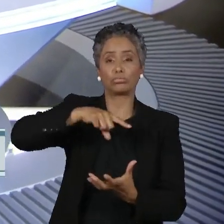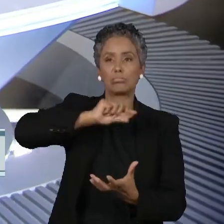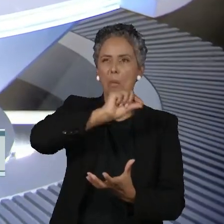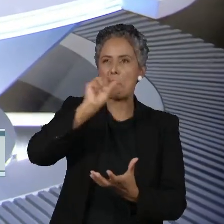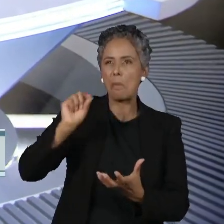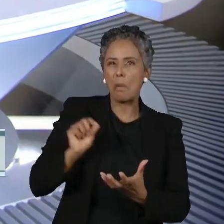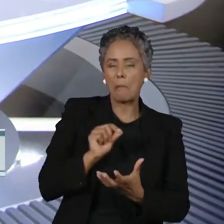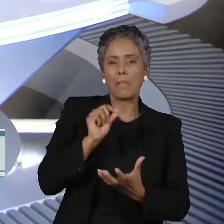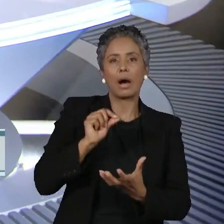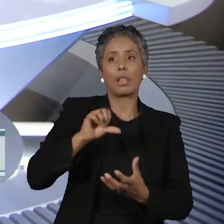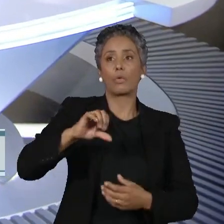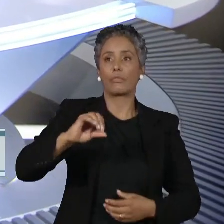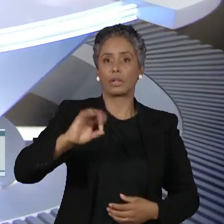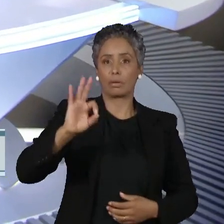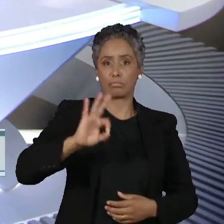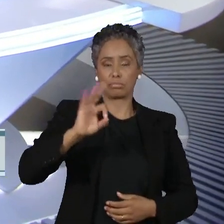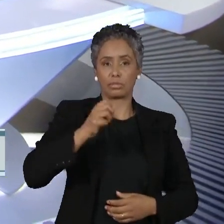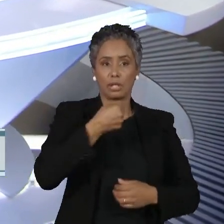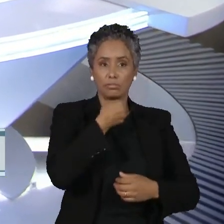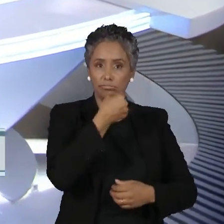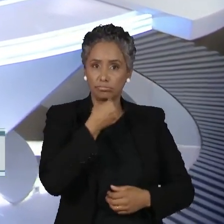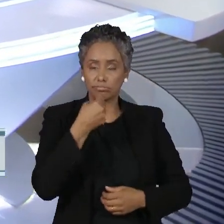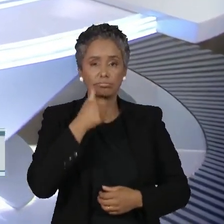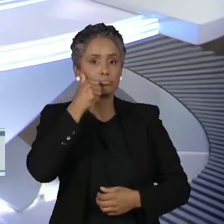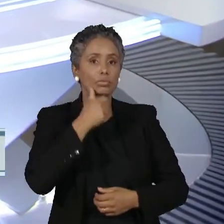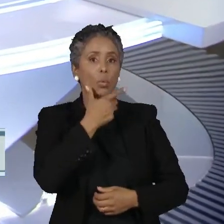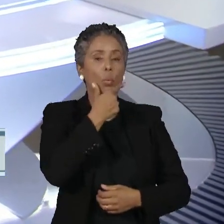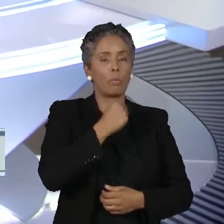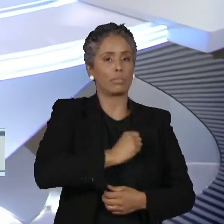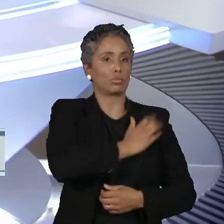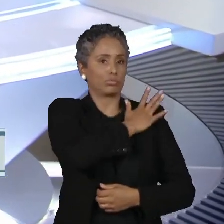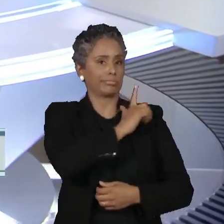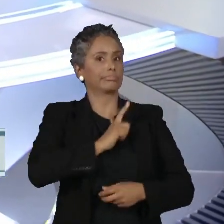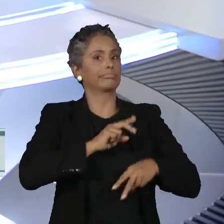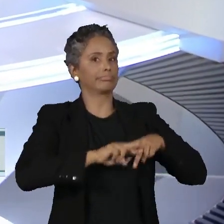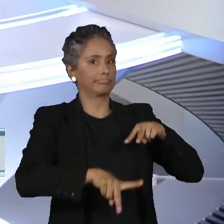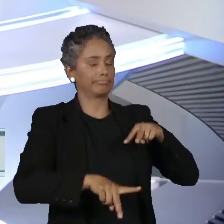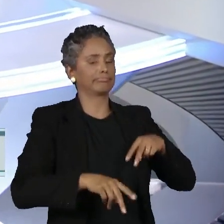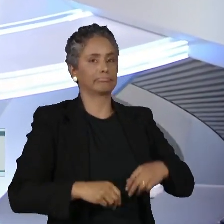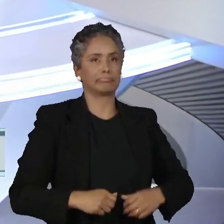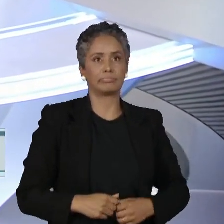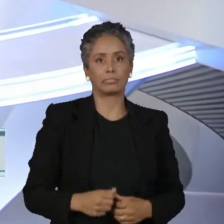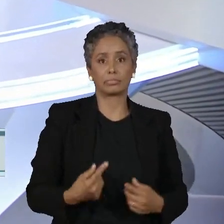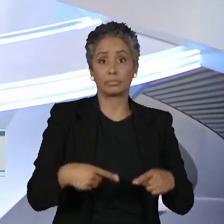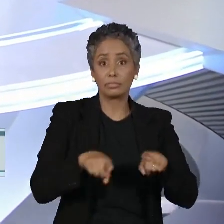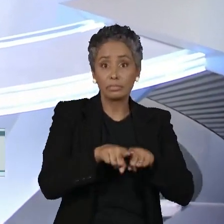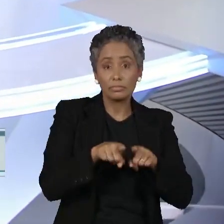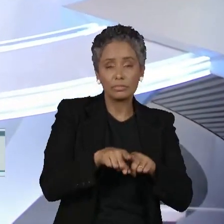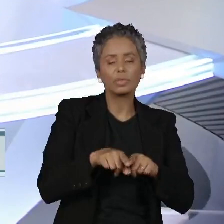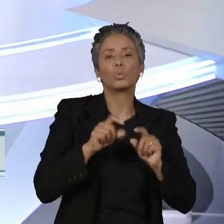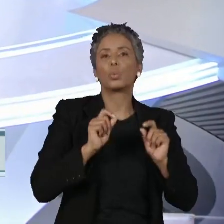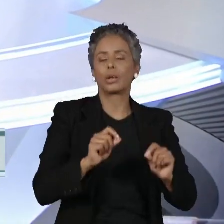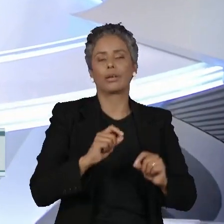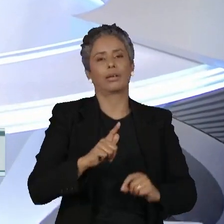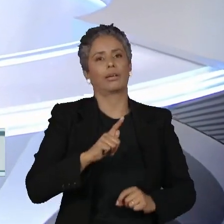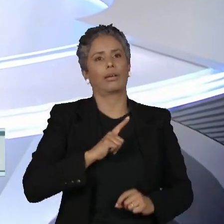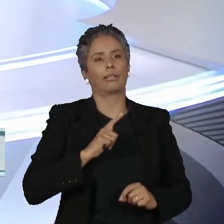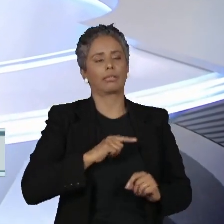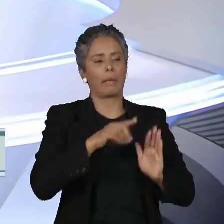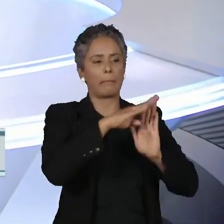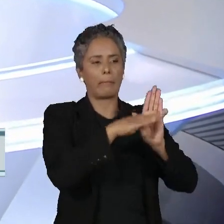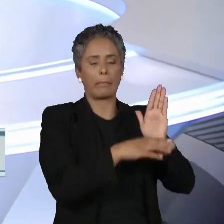homens e mulheres entrevistados em 80 países têm preconceito de gênero. O reflexo destes dados em